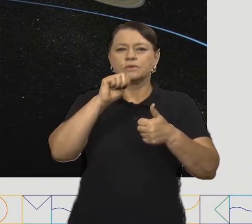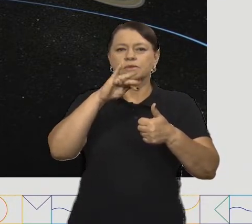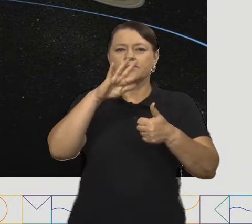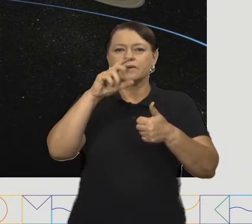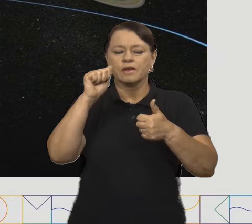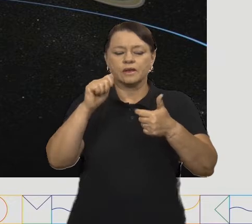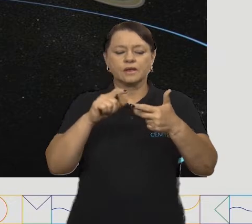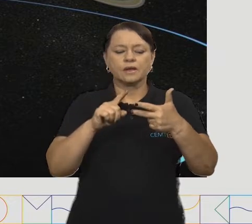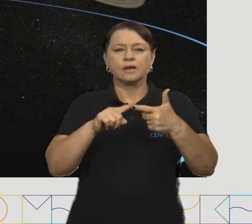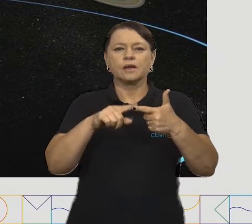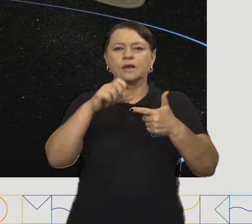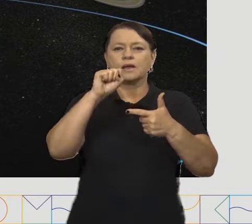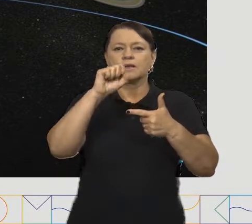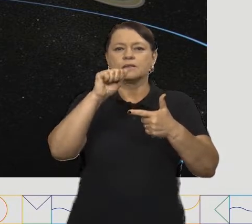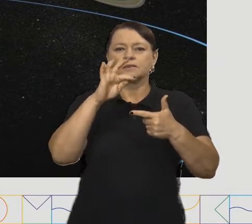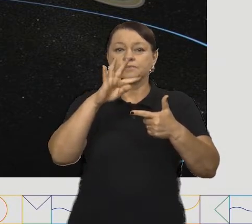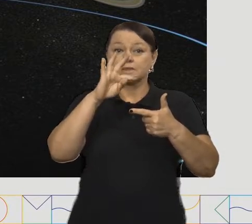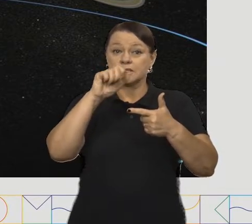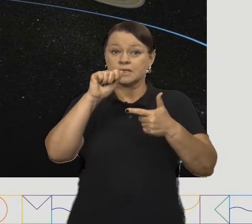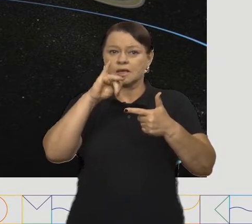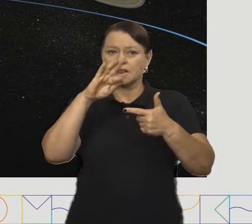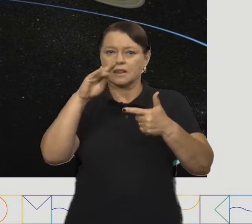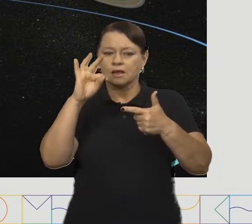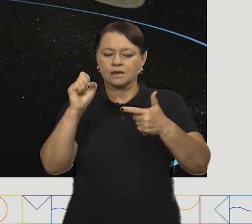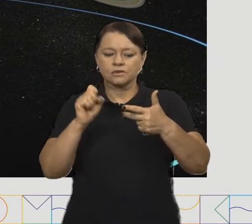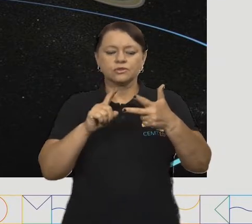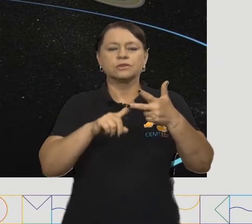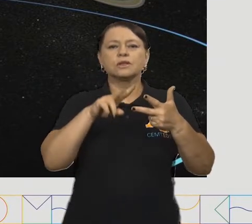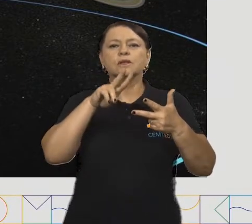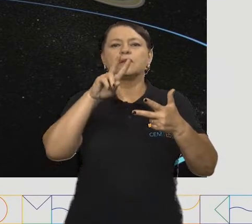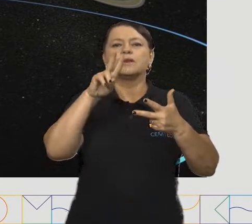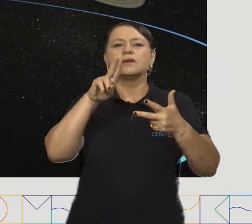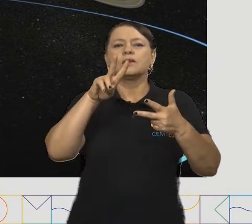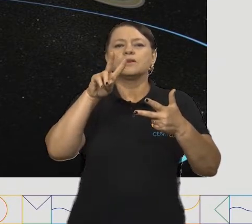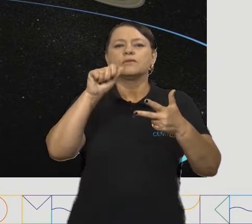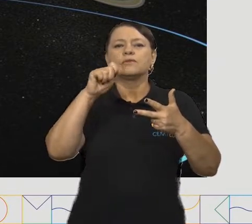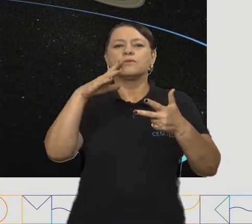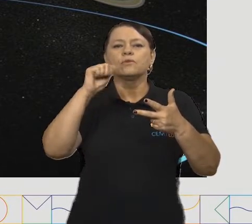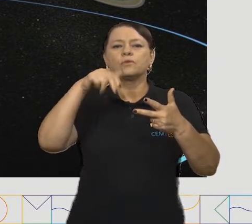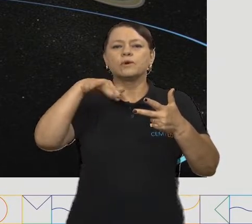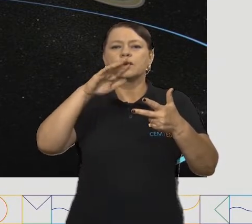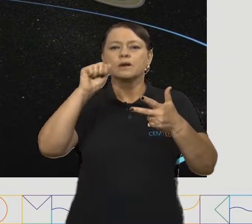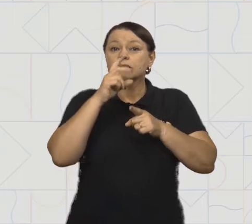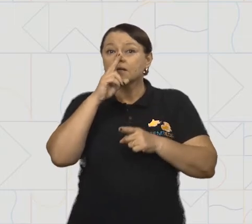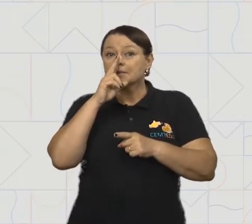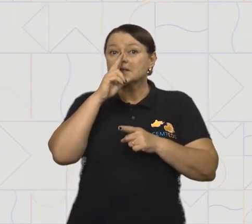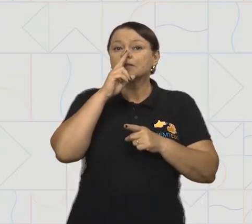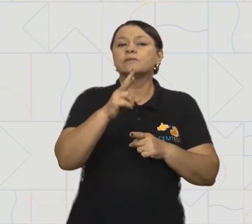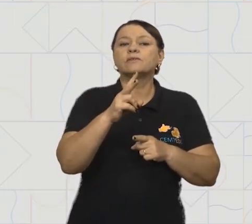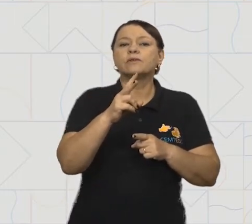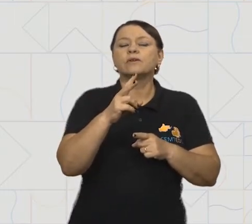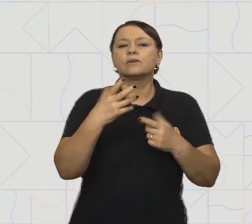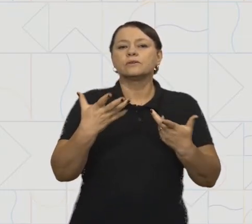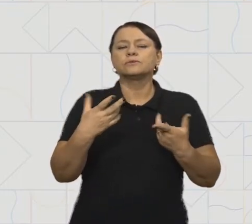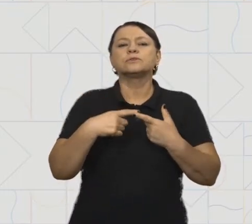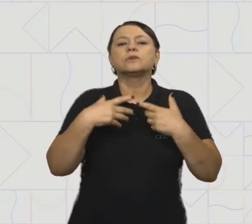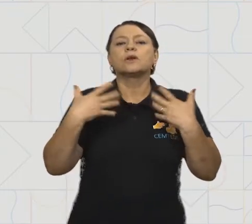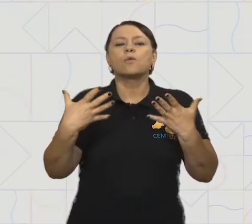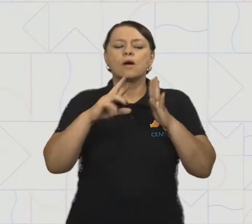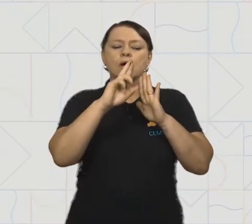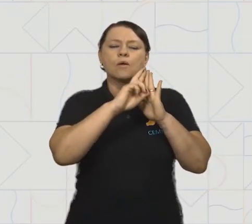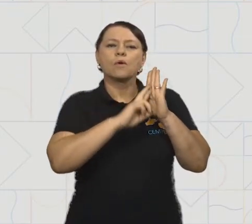você lembra, um desses planetas é o Netuno. O que vocês sabem sobre ele? Venham comigo descobrir